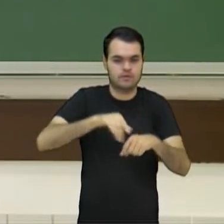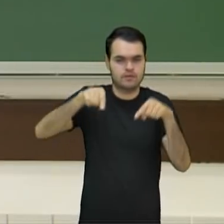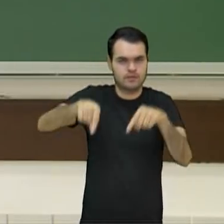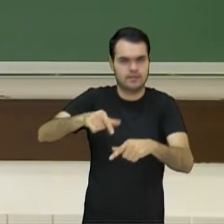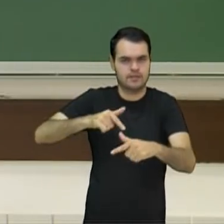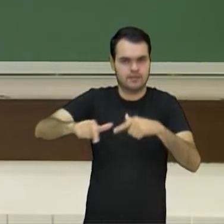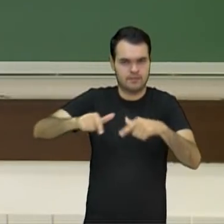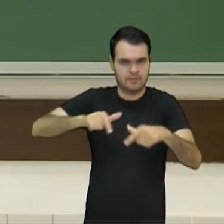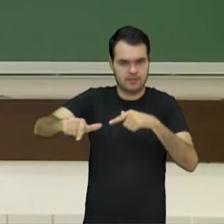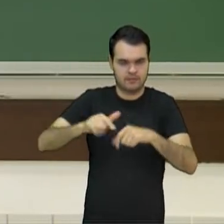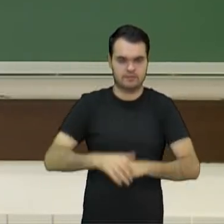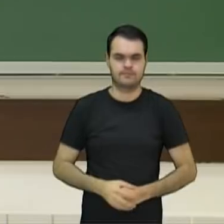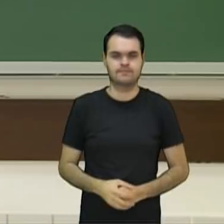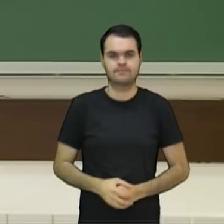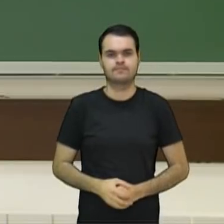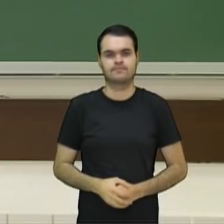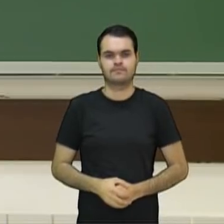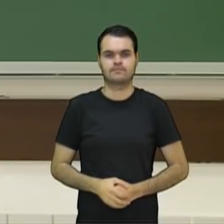econômicas.